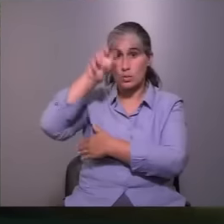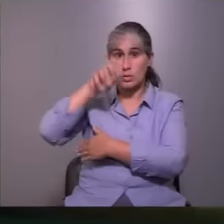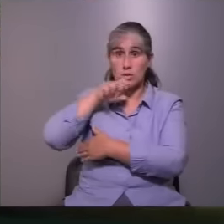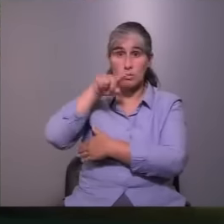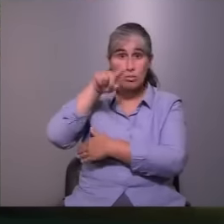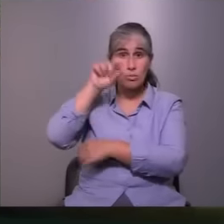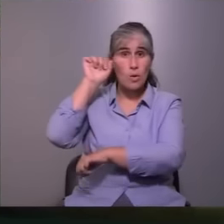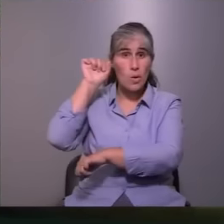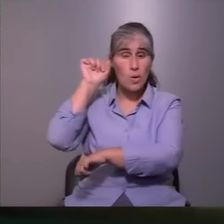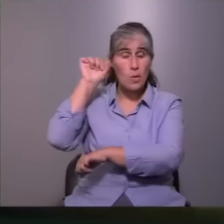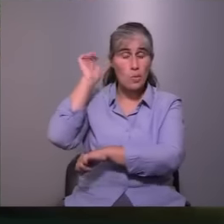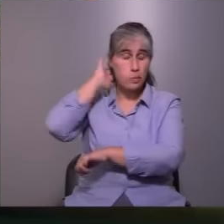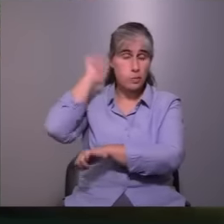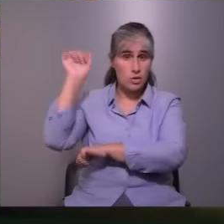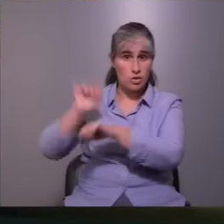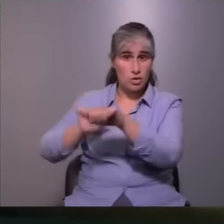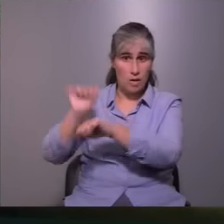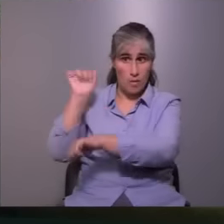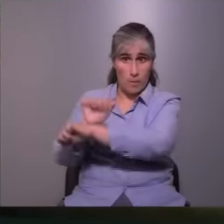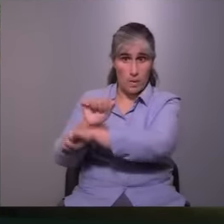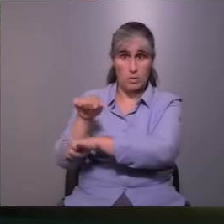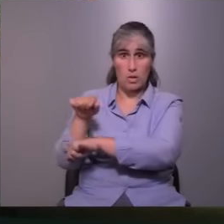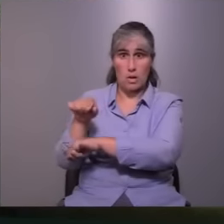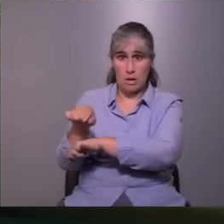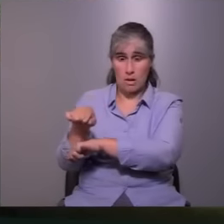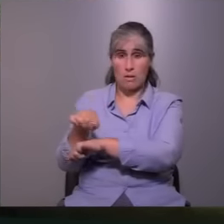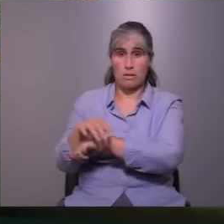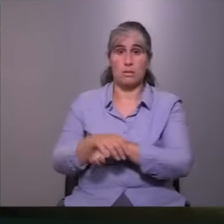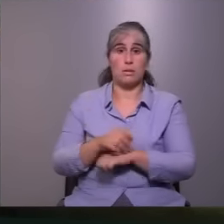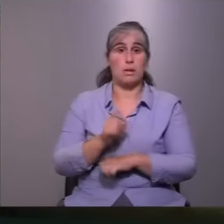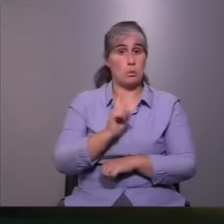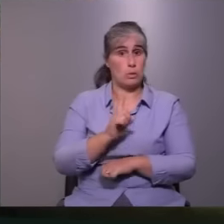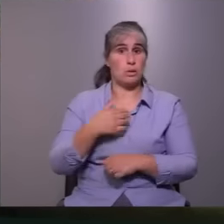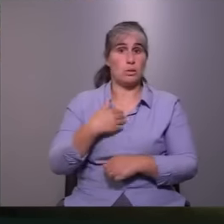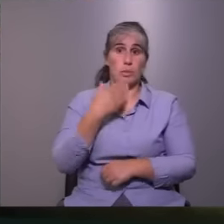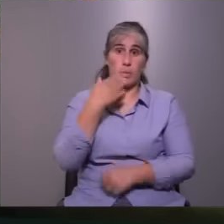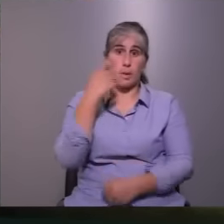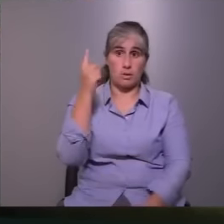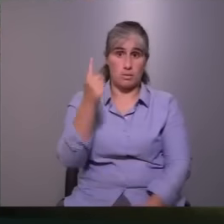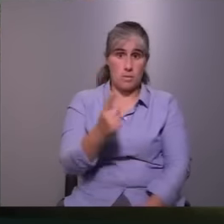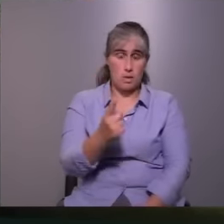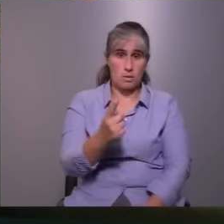Recorda que foste escravo na terra do Egito.